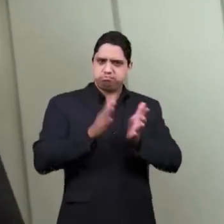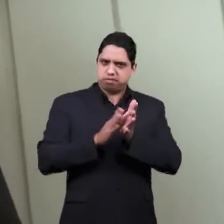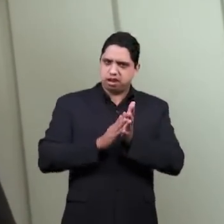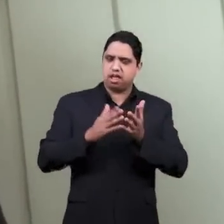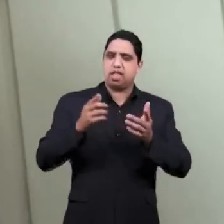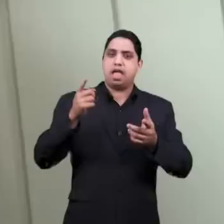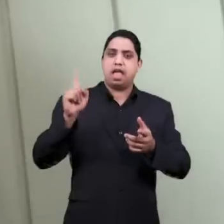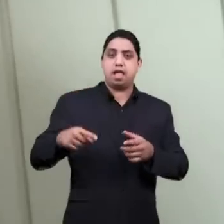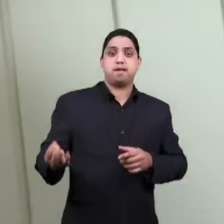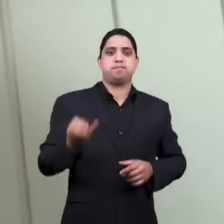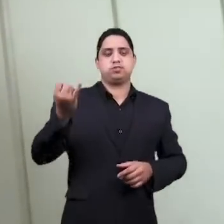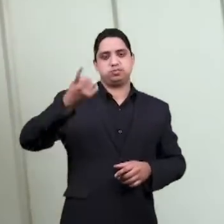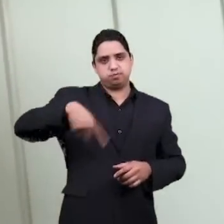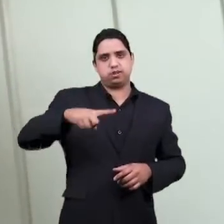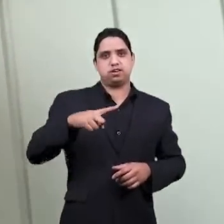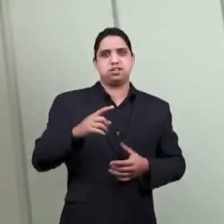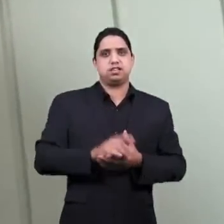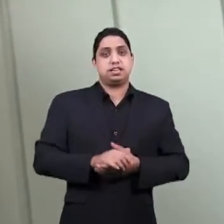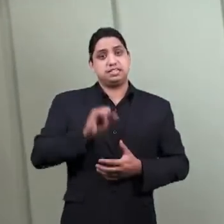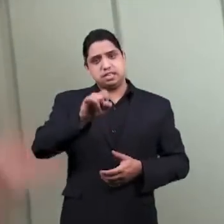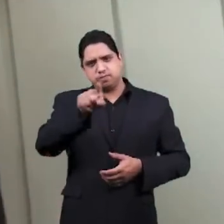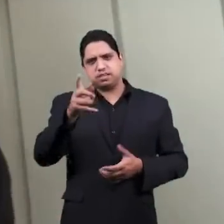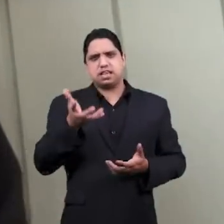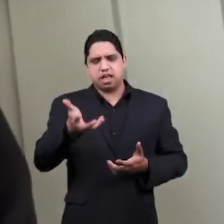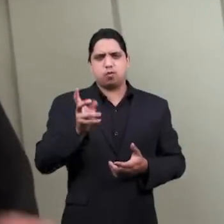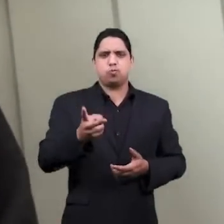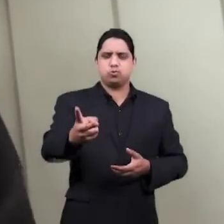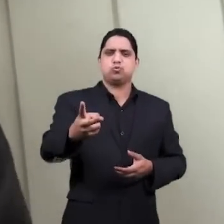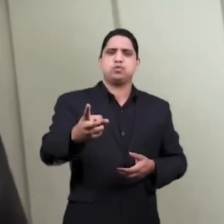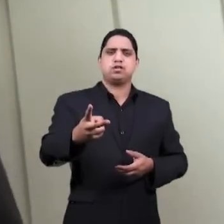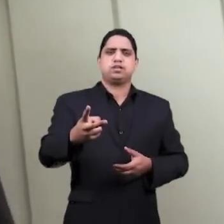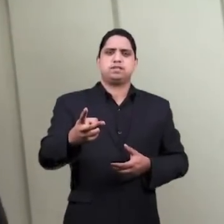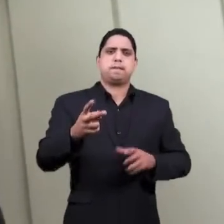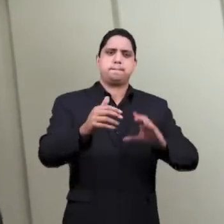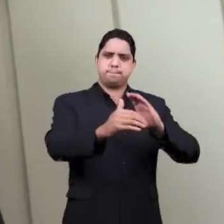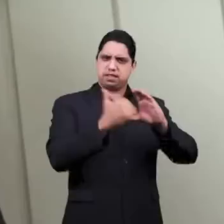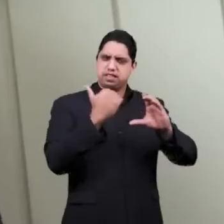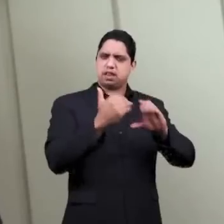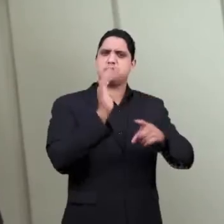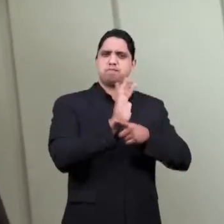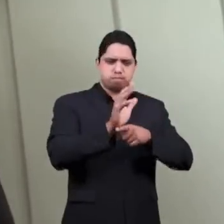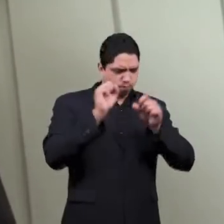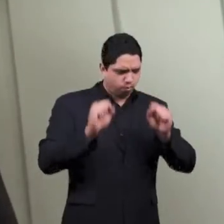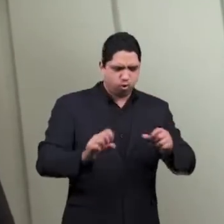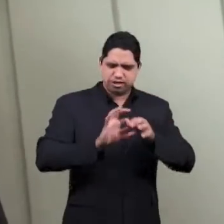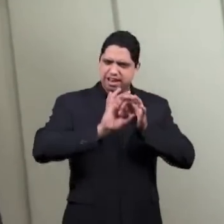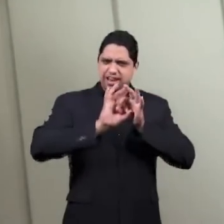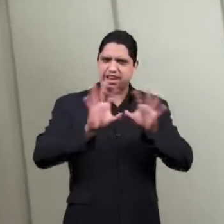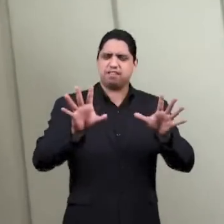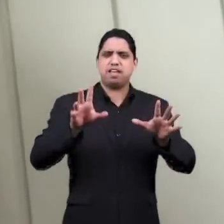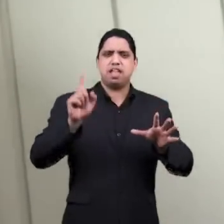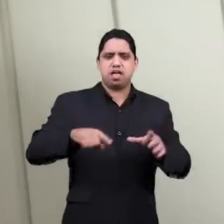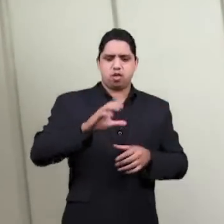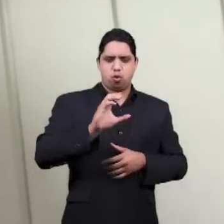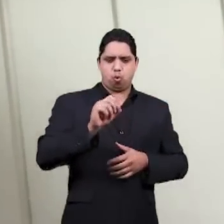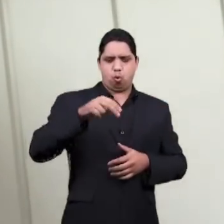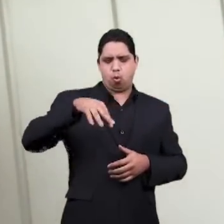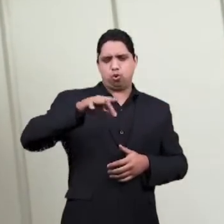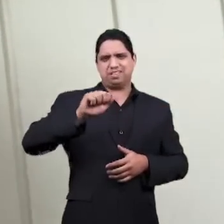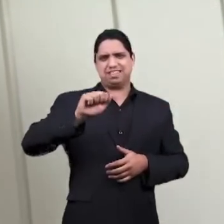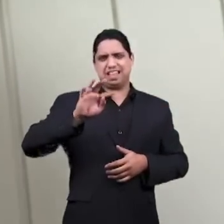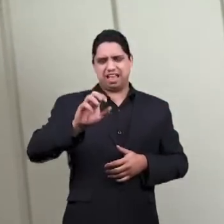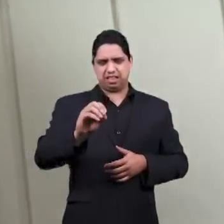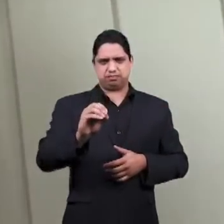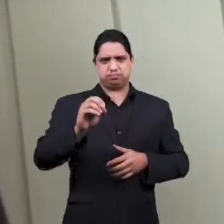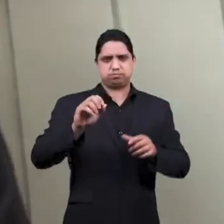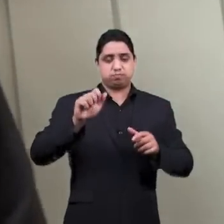muito importante para nós. E se os irmãos quiserem continuar enviando seus vídeos, podem enviar para